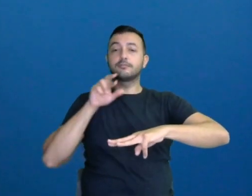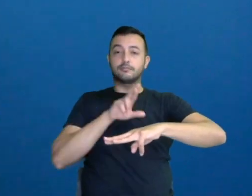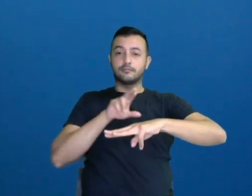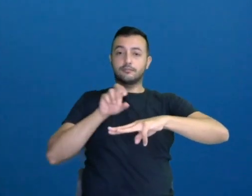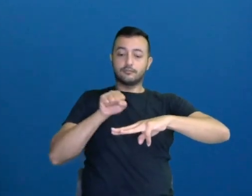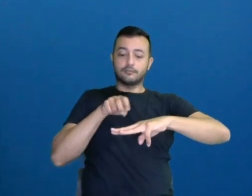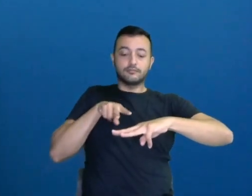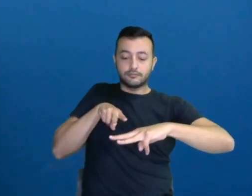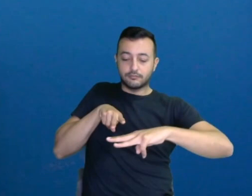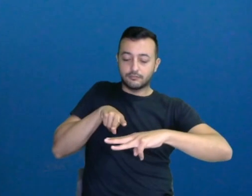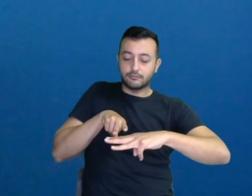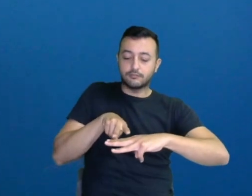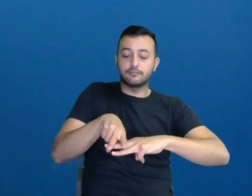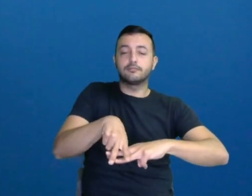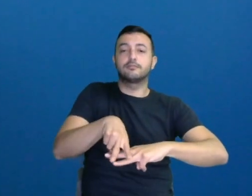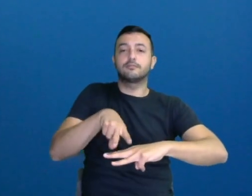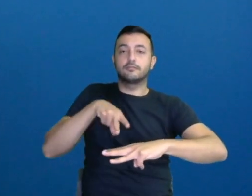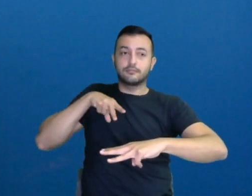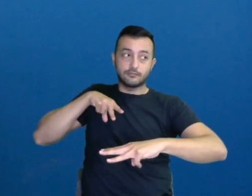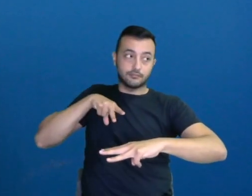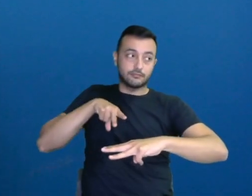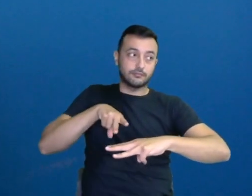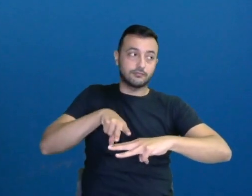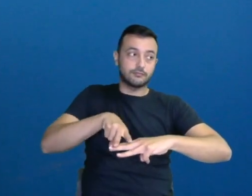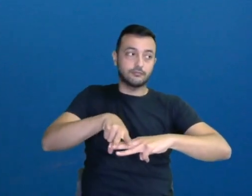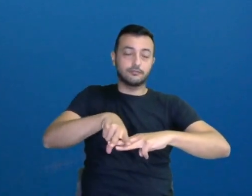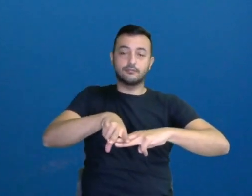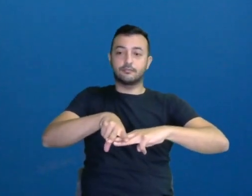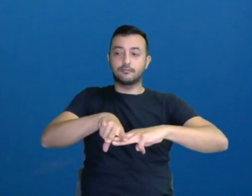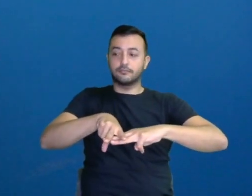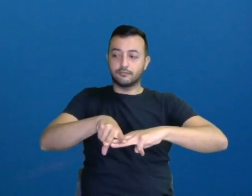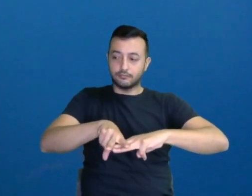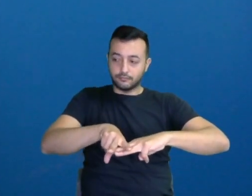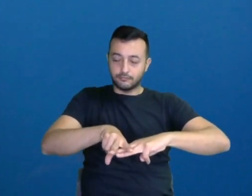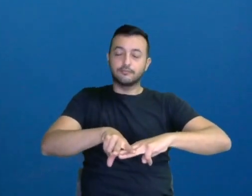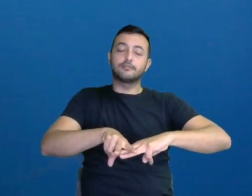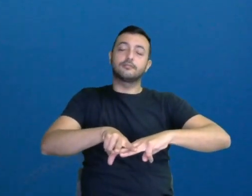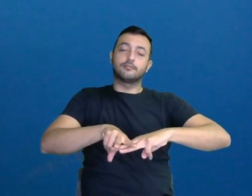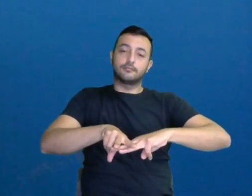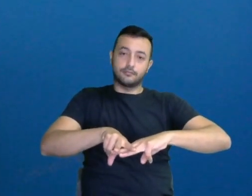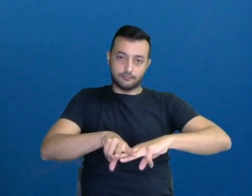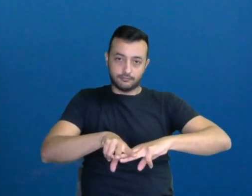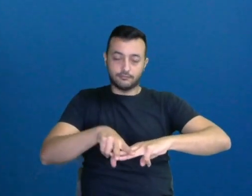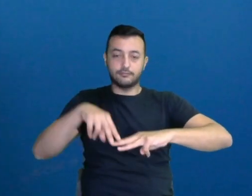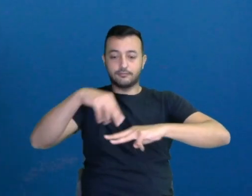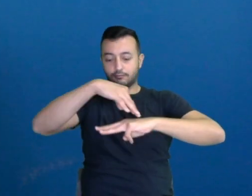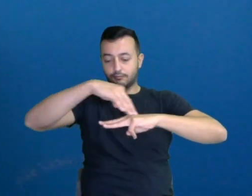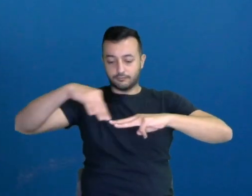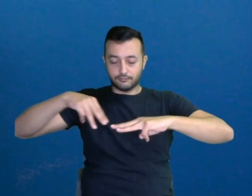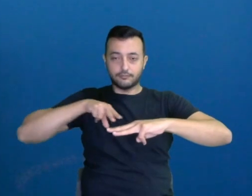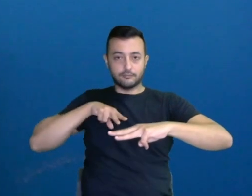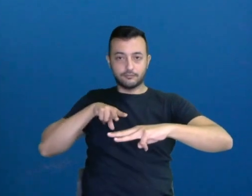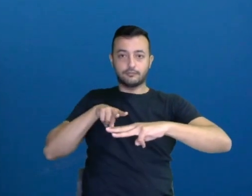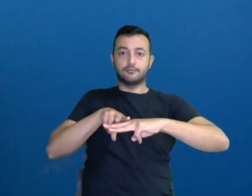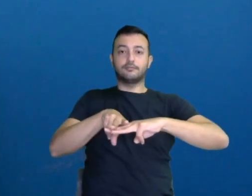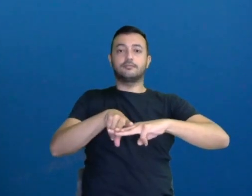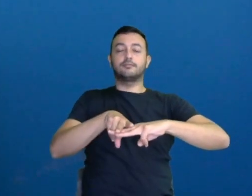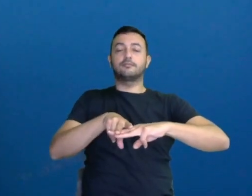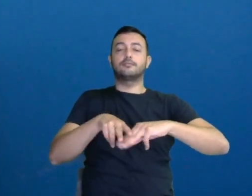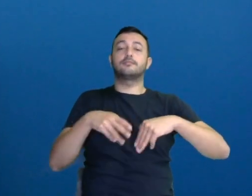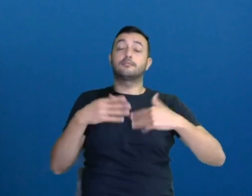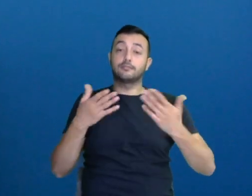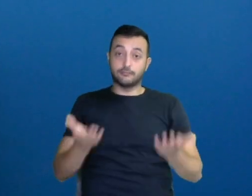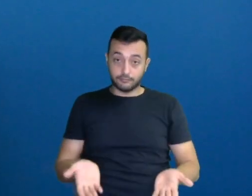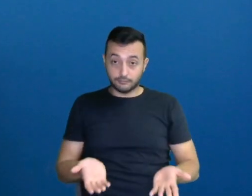estão transversais, ou seja, elas atravessam aquele feixe de retas paralelas.